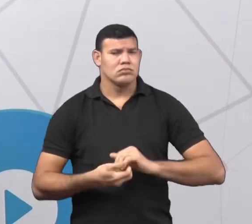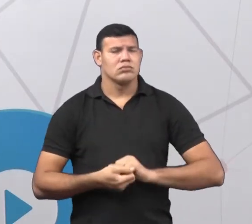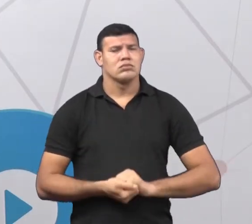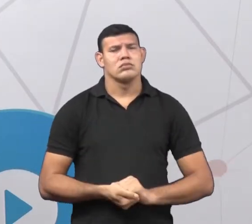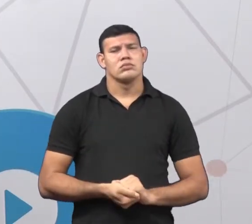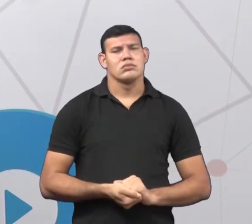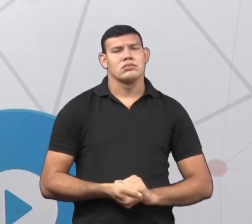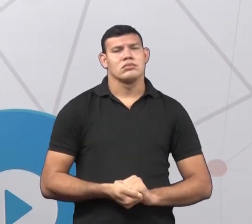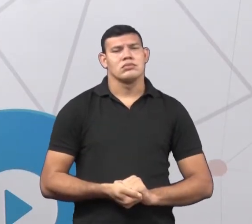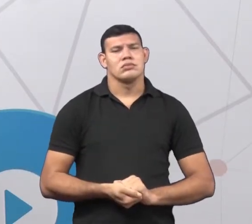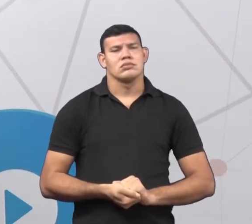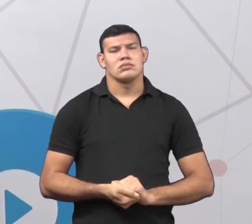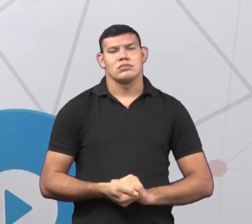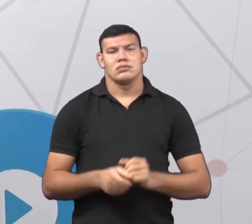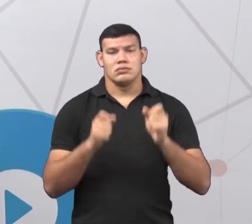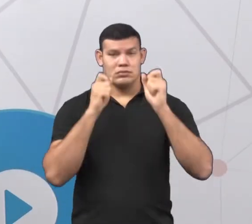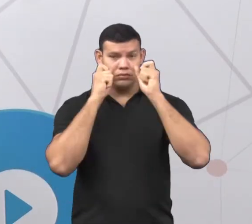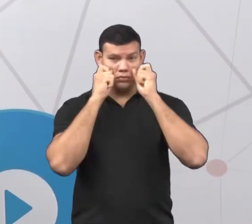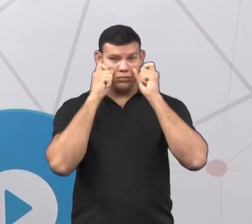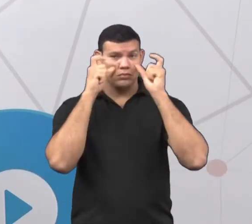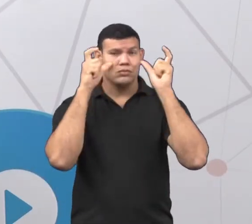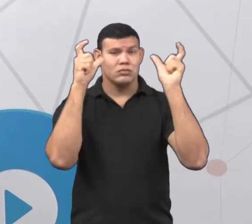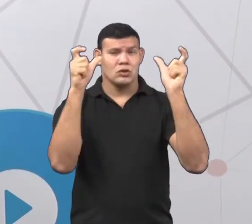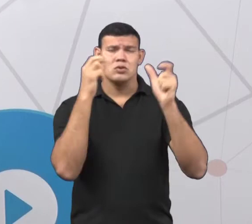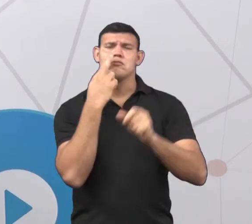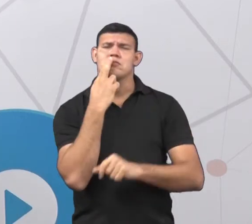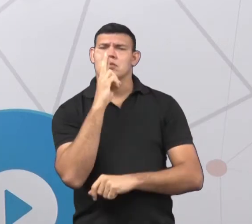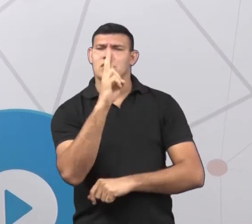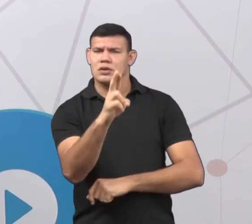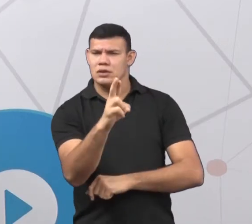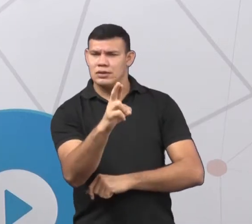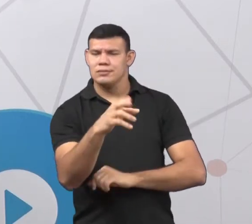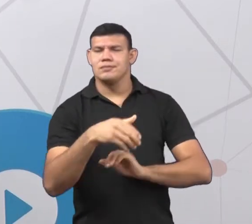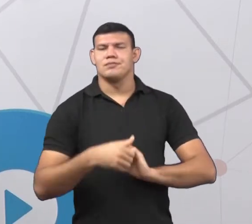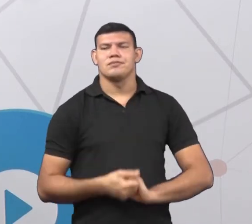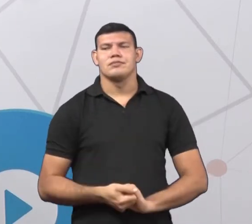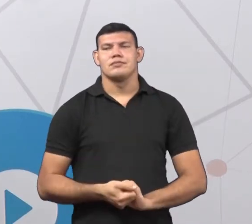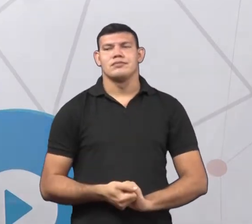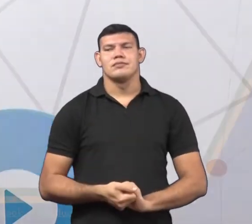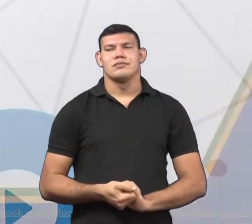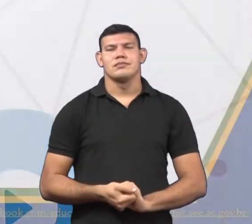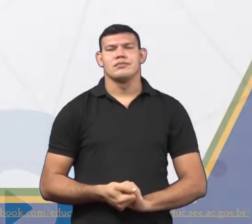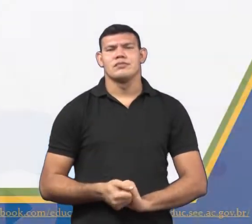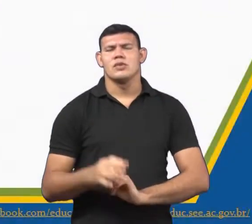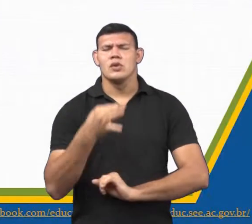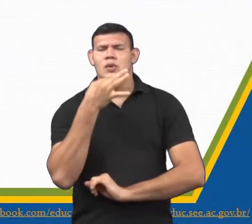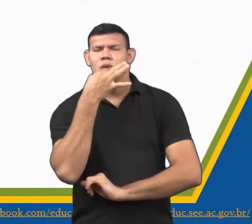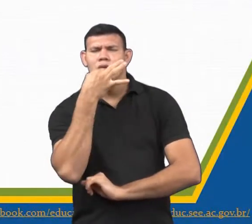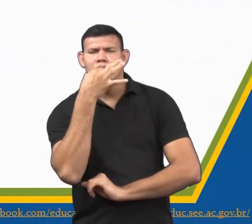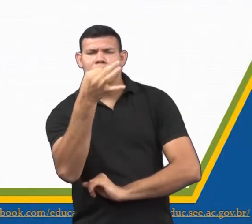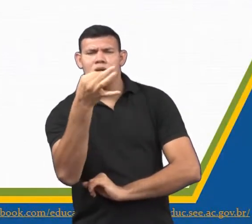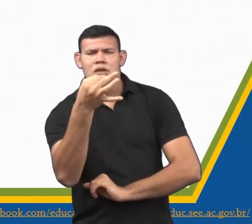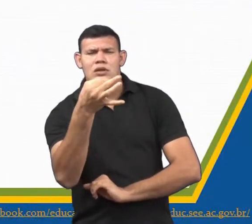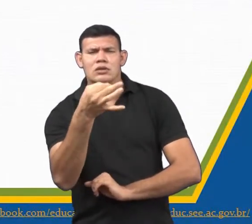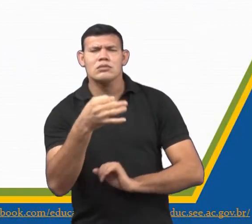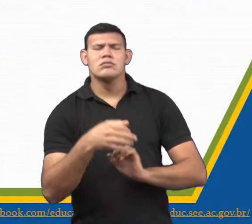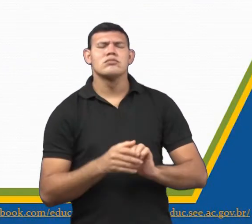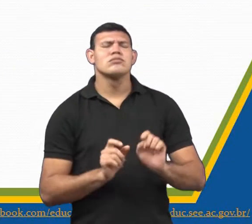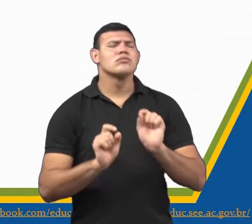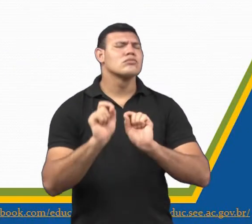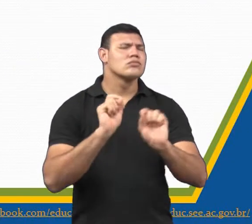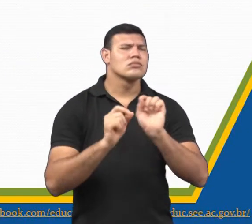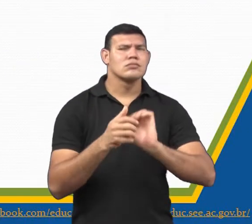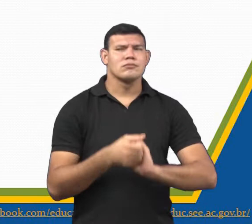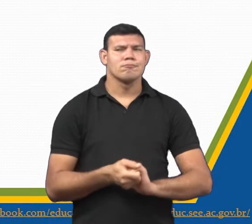preste bastante atenção para que você possa responder isso, certo? Olha lá. Que opinas de?